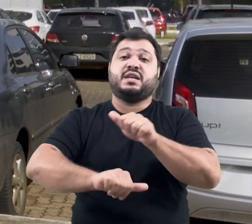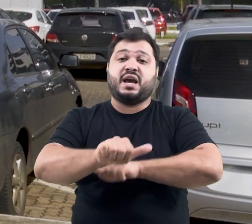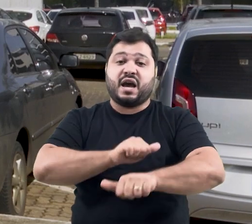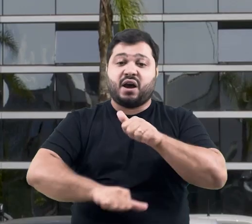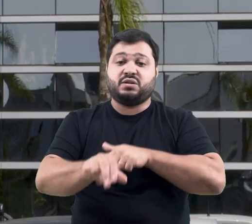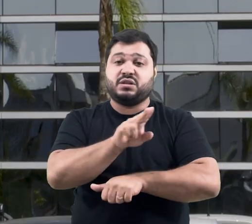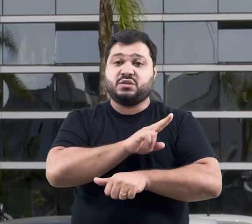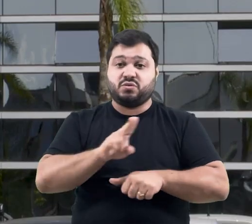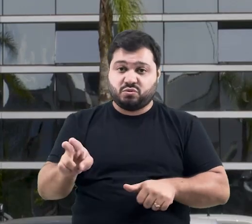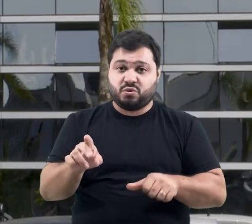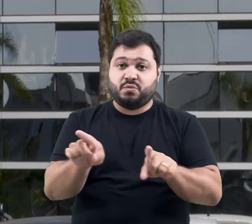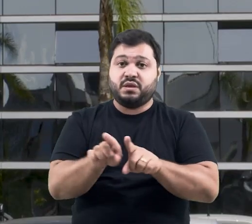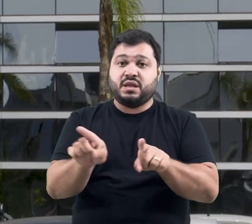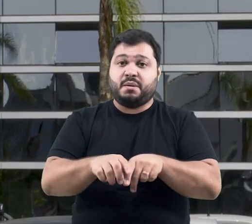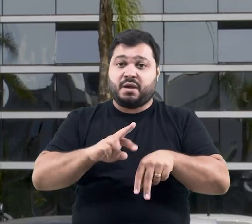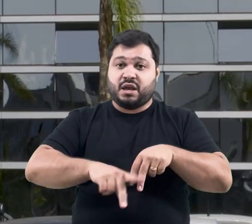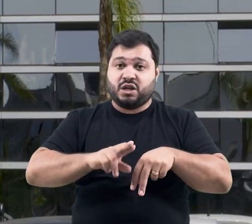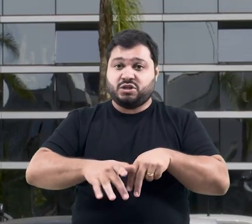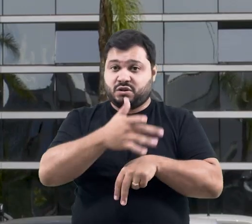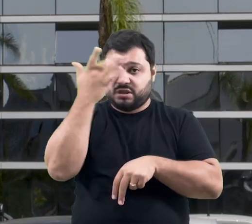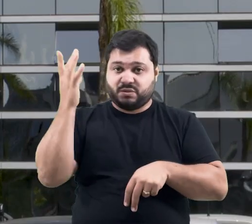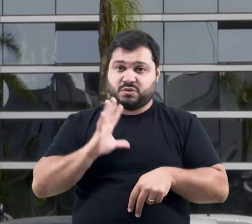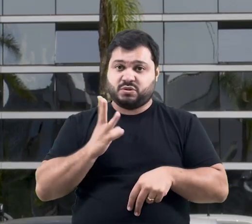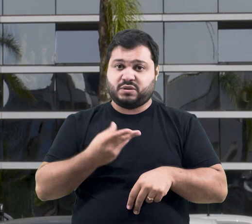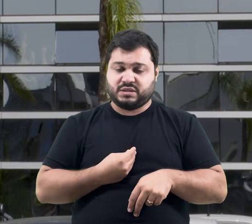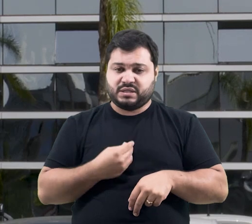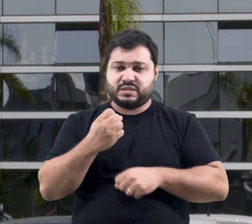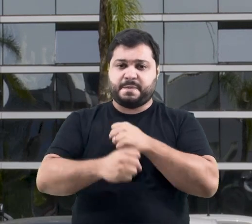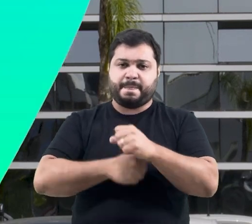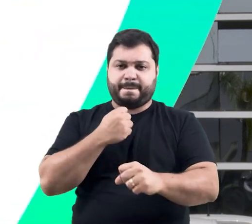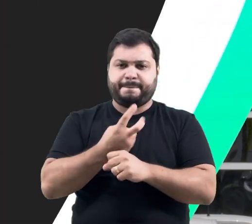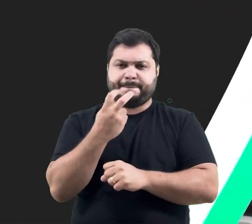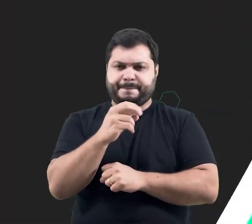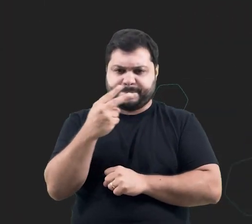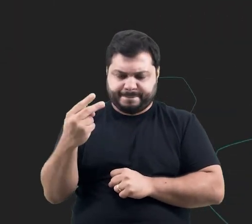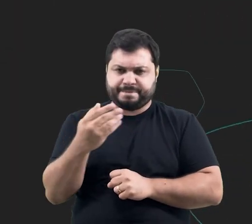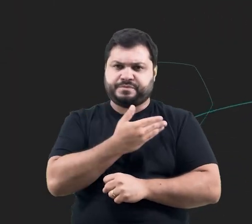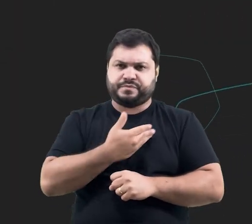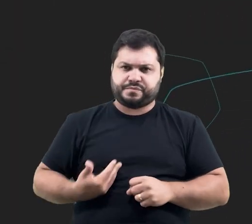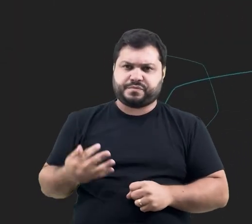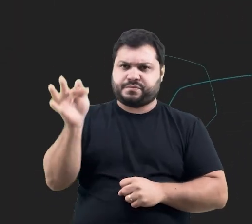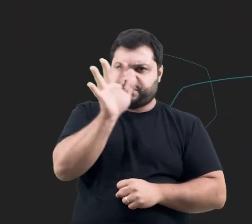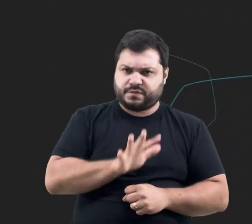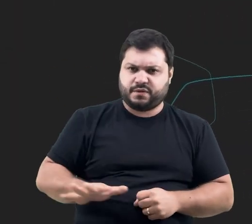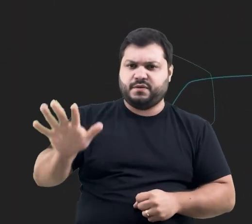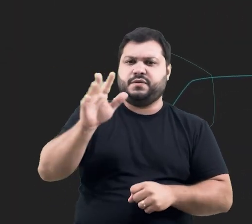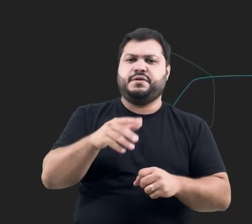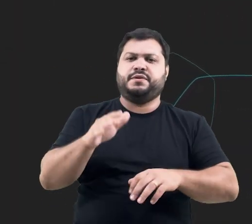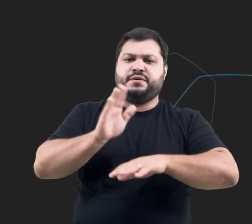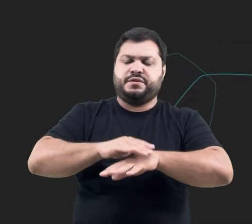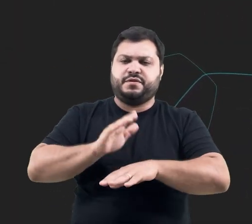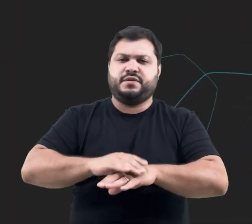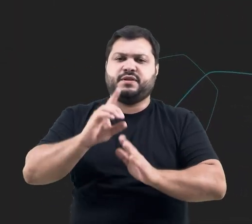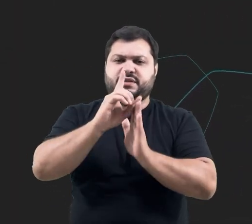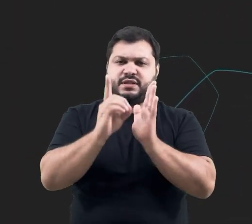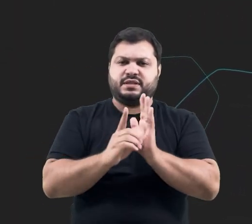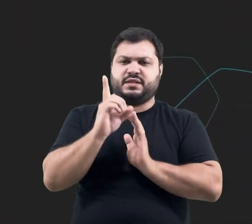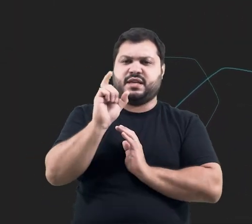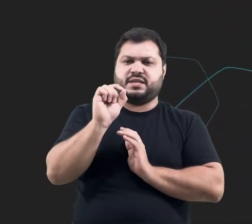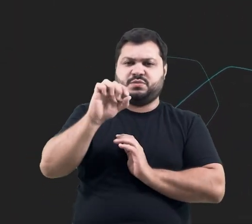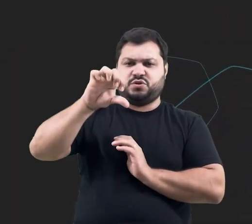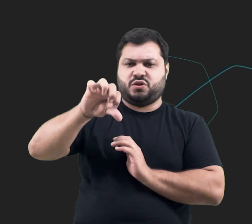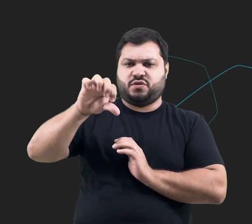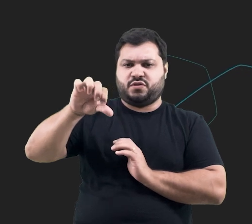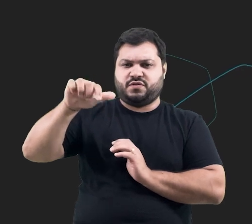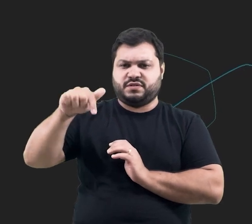à alteração do nome e gênero das pessoas trans. Em 2022, o governo federal editou o decreto